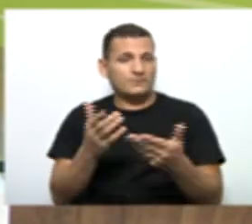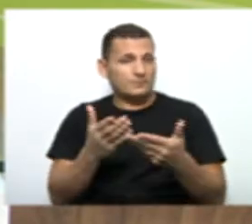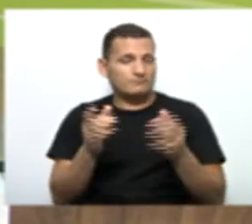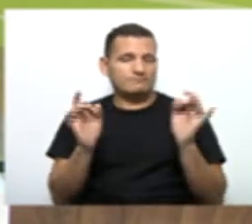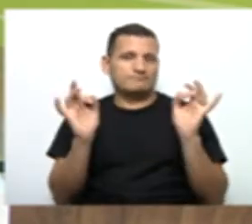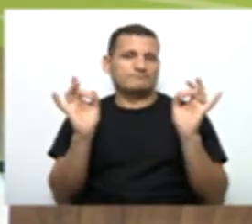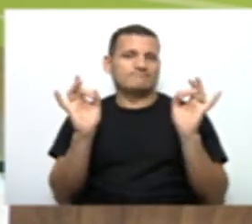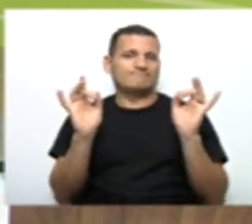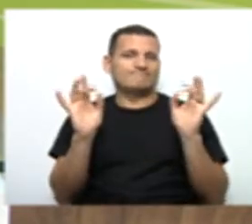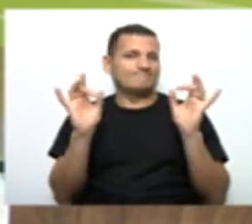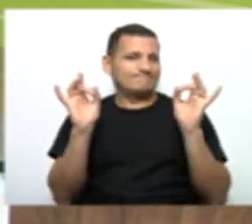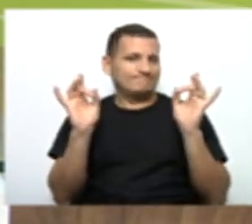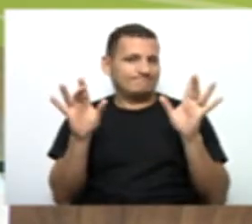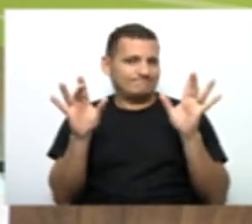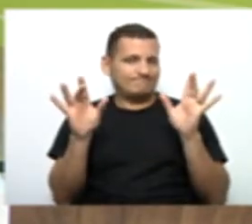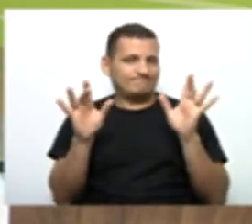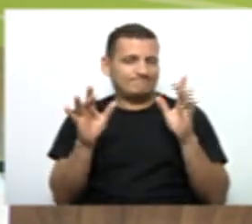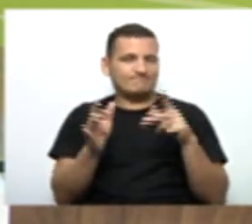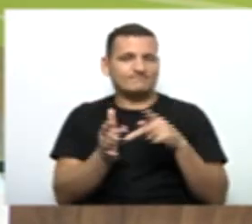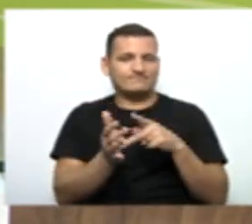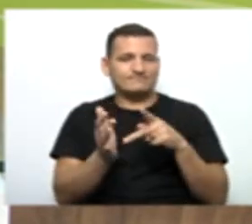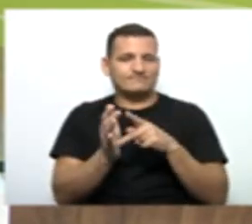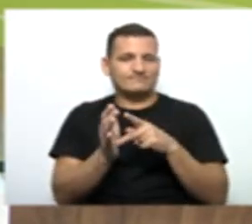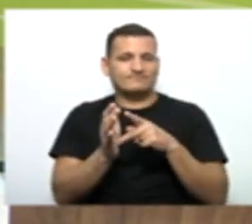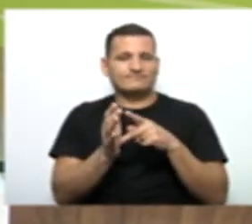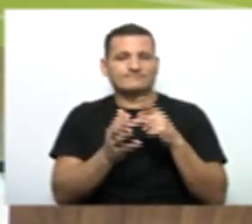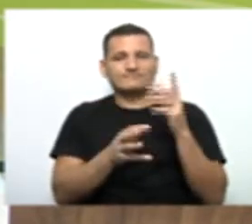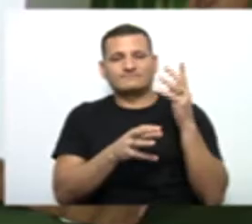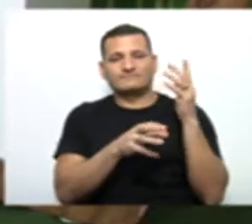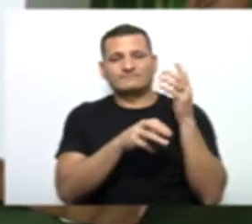especial. É o último momento de fazer a revisão.